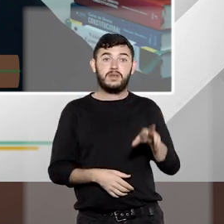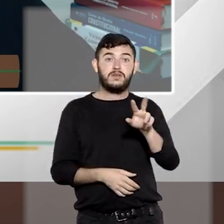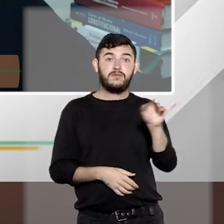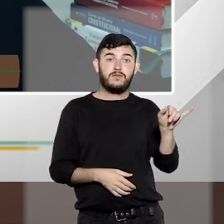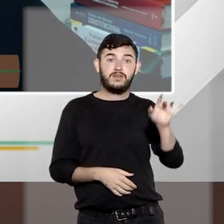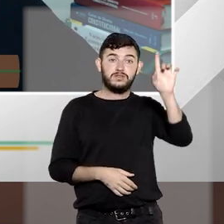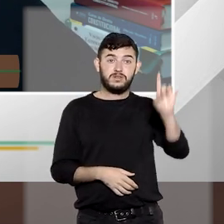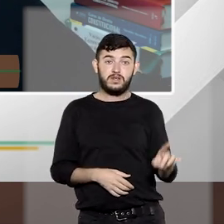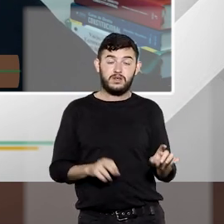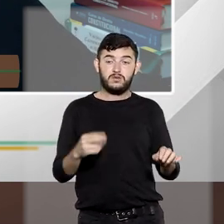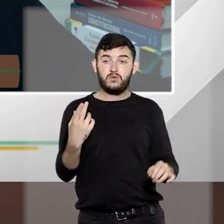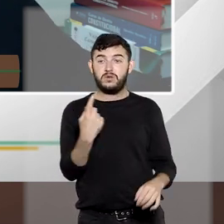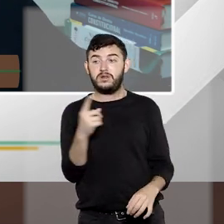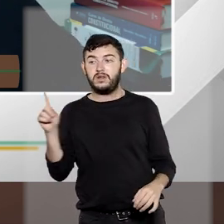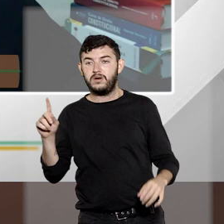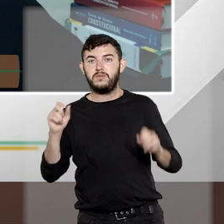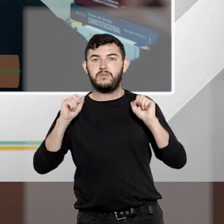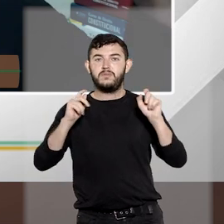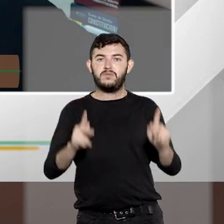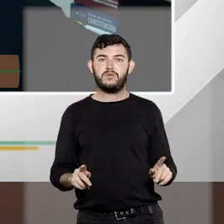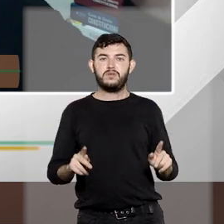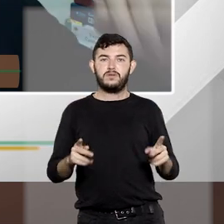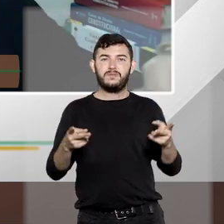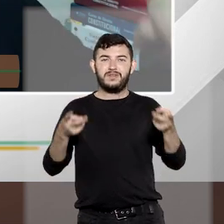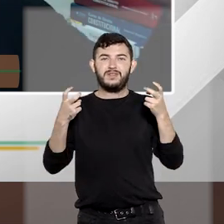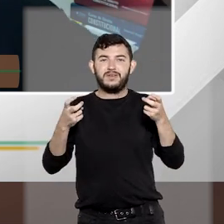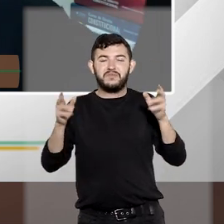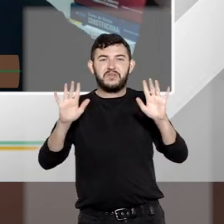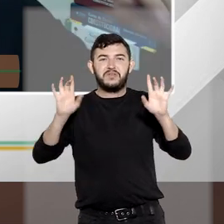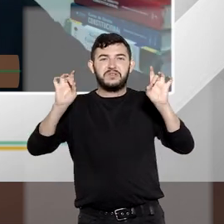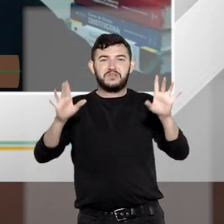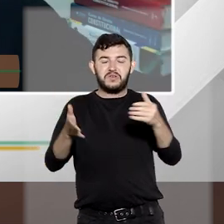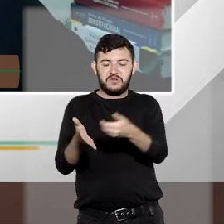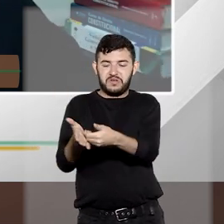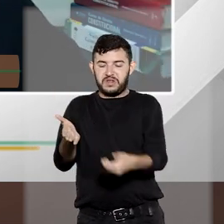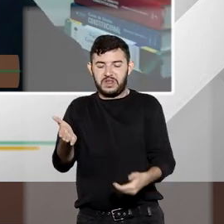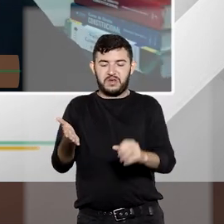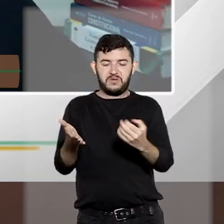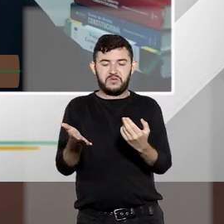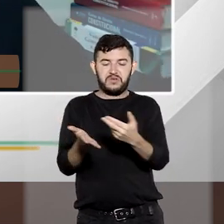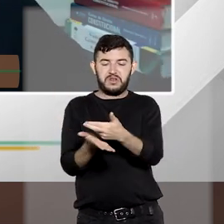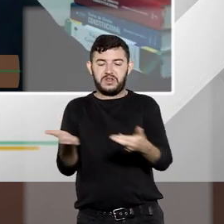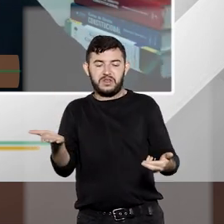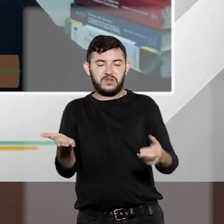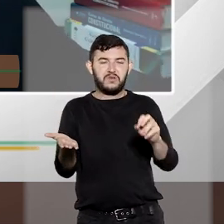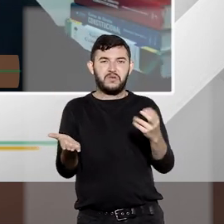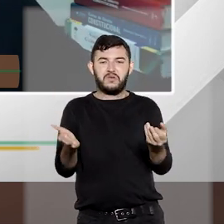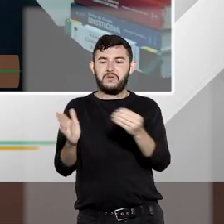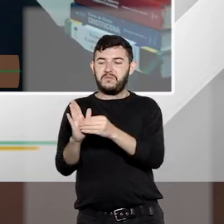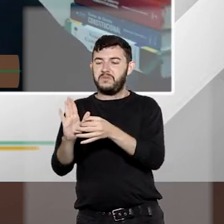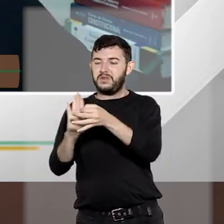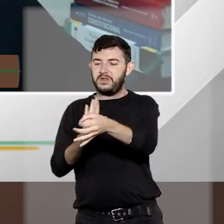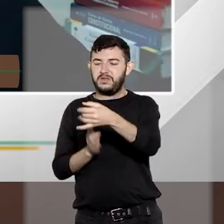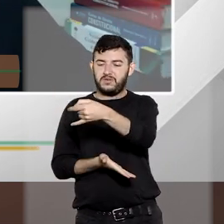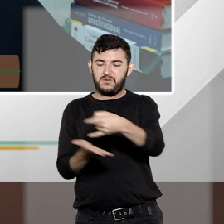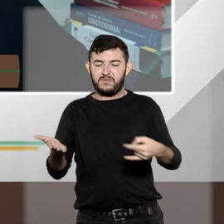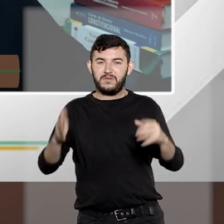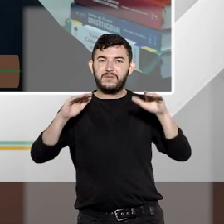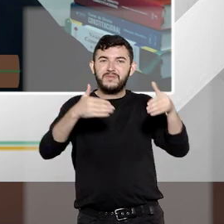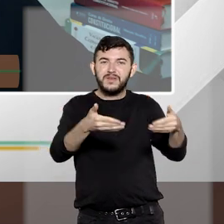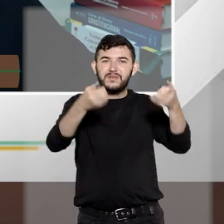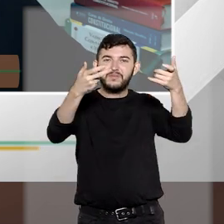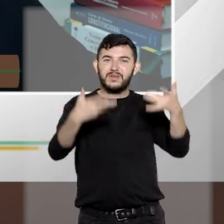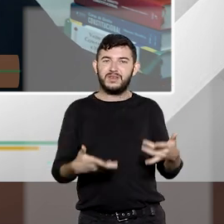o direito de aposentadoria. Então, perceba, não basta a pessoa ter um laudo, um relatório, um parecer, uma documentação específica dizendo que ela